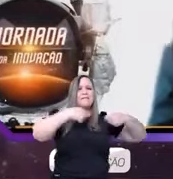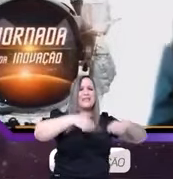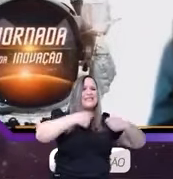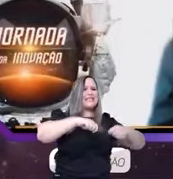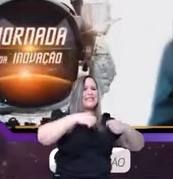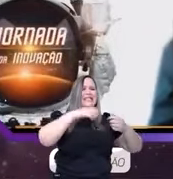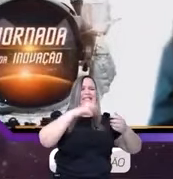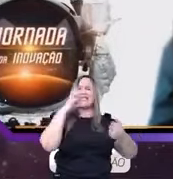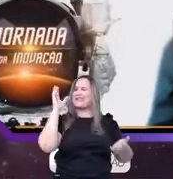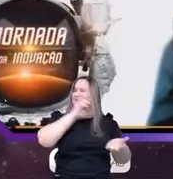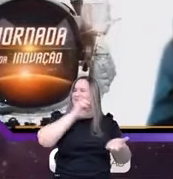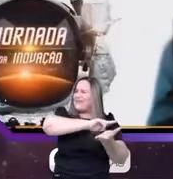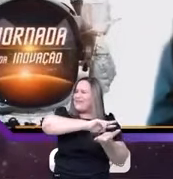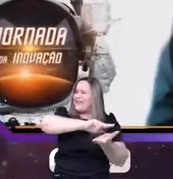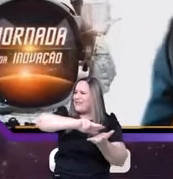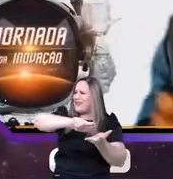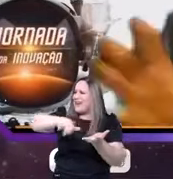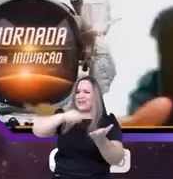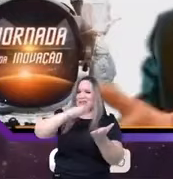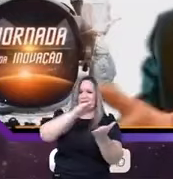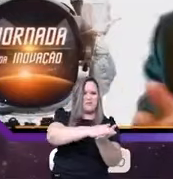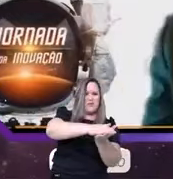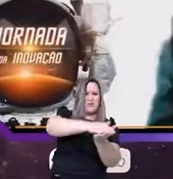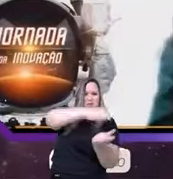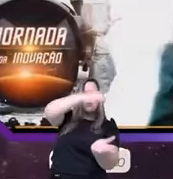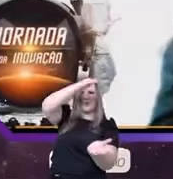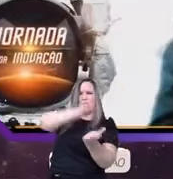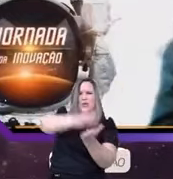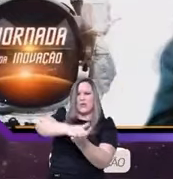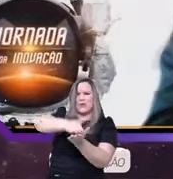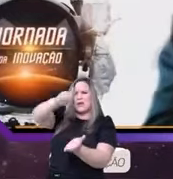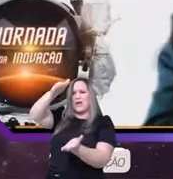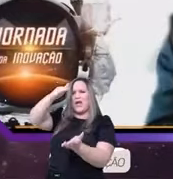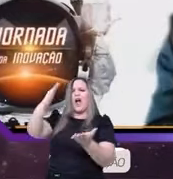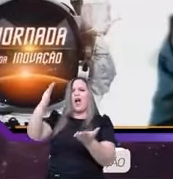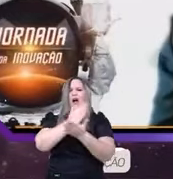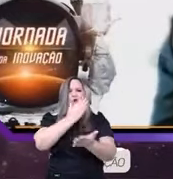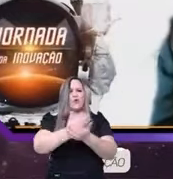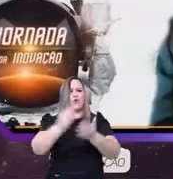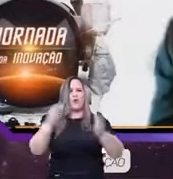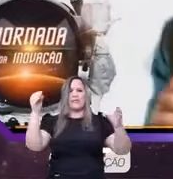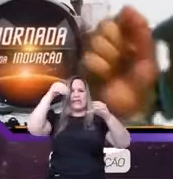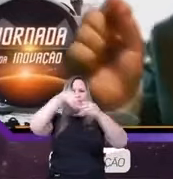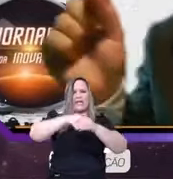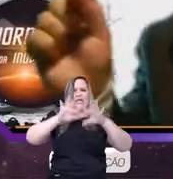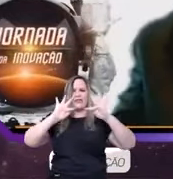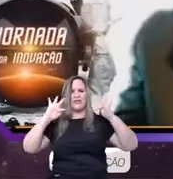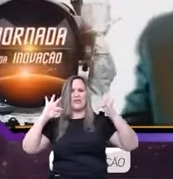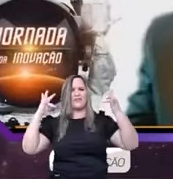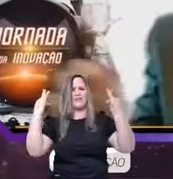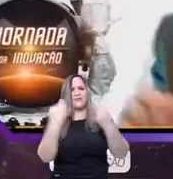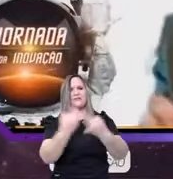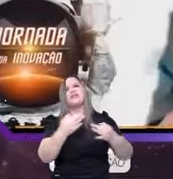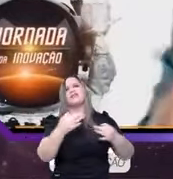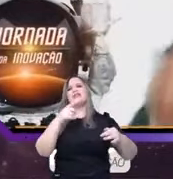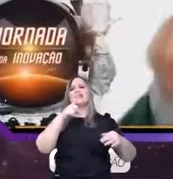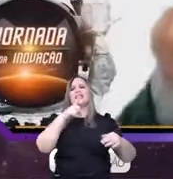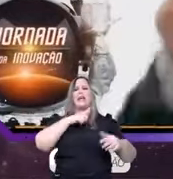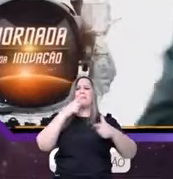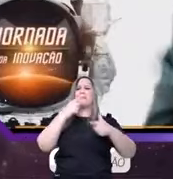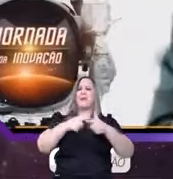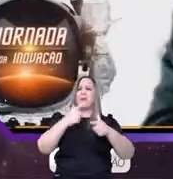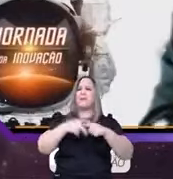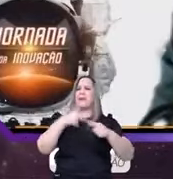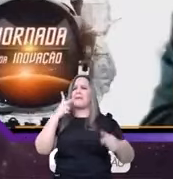que precisam ser atendidas no núcleo familiar, que existe um conflito entre pai,